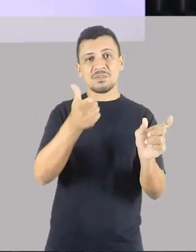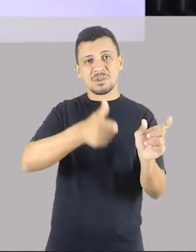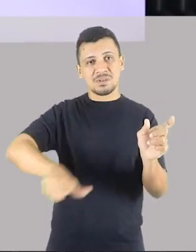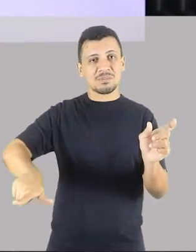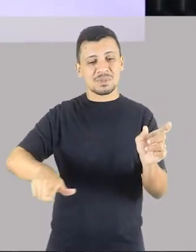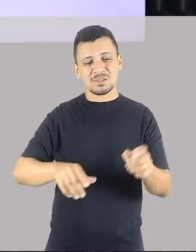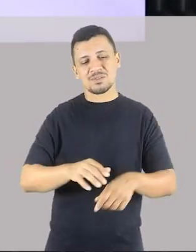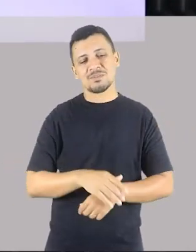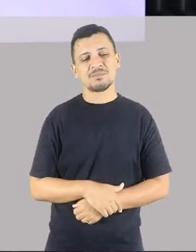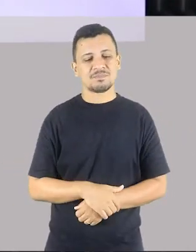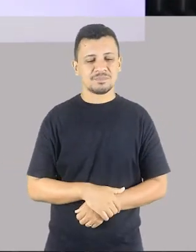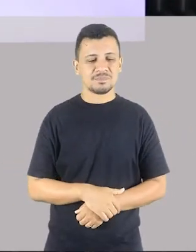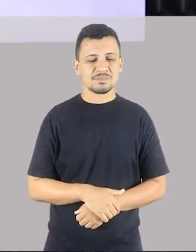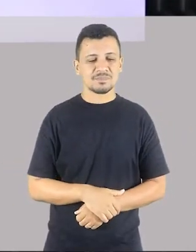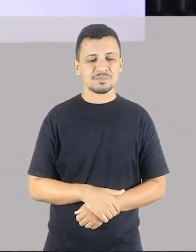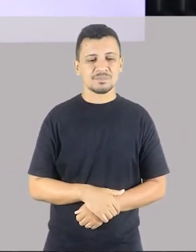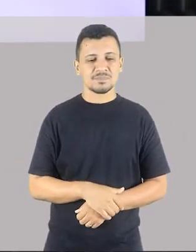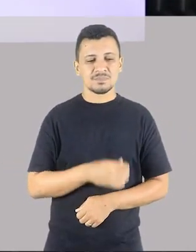Tudo bem?